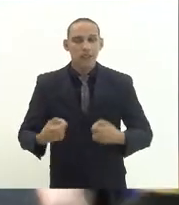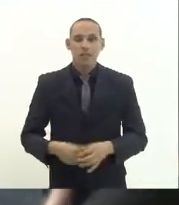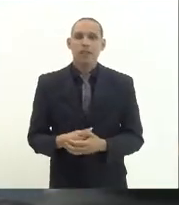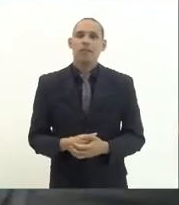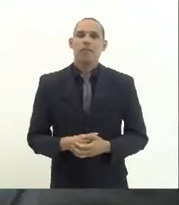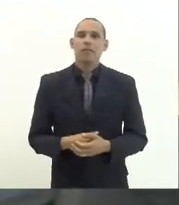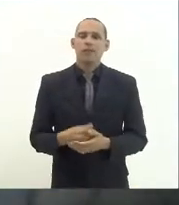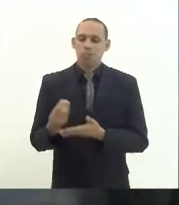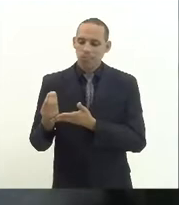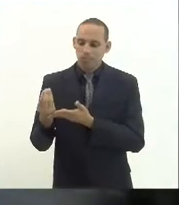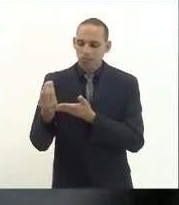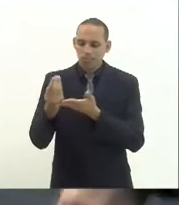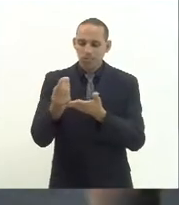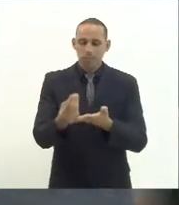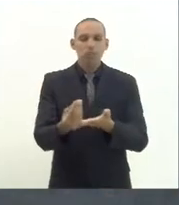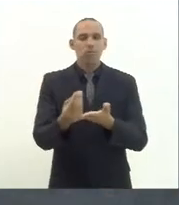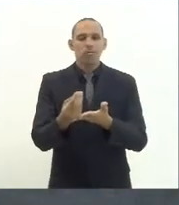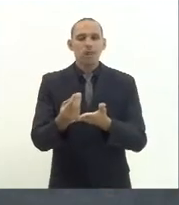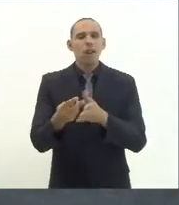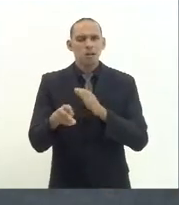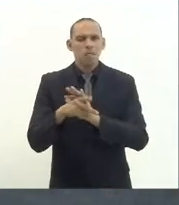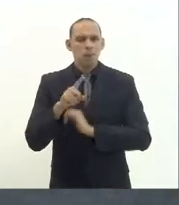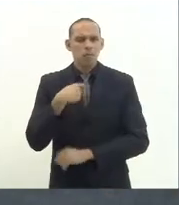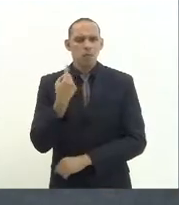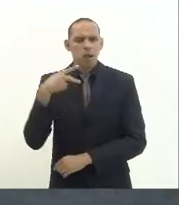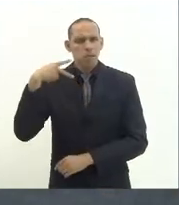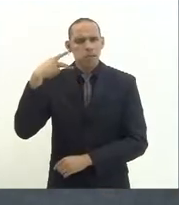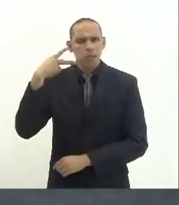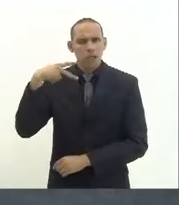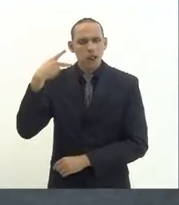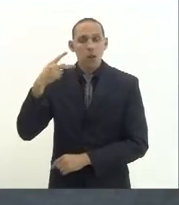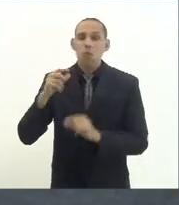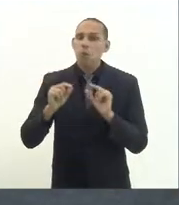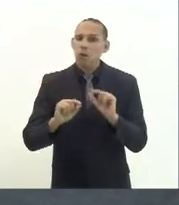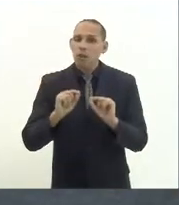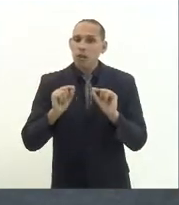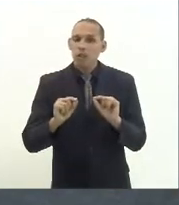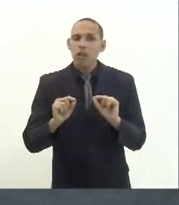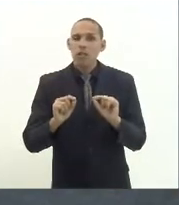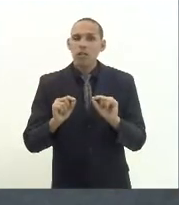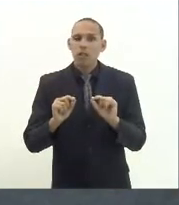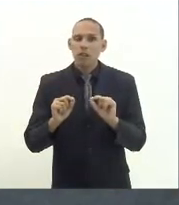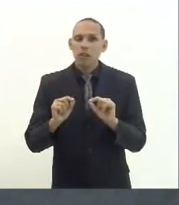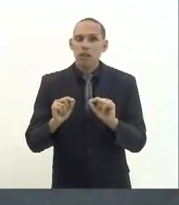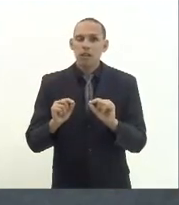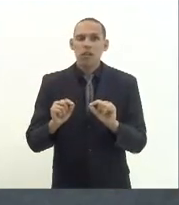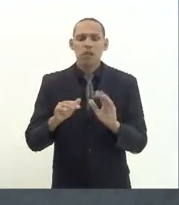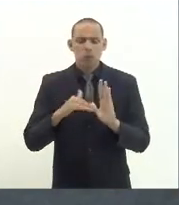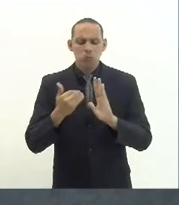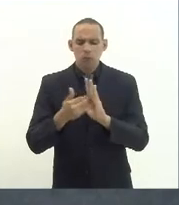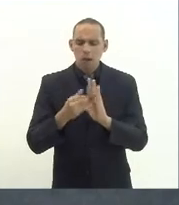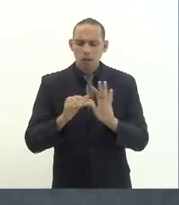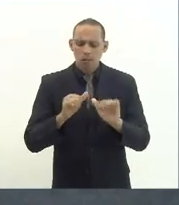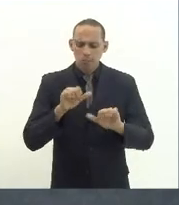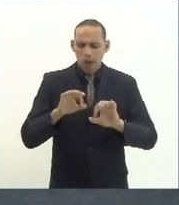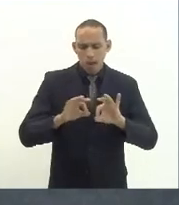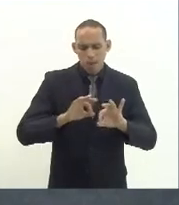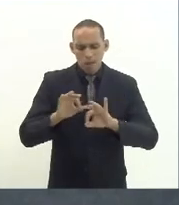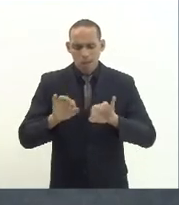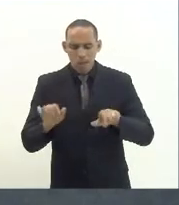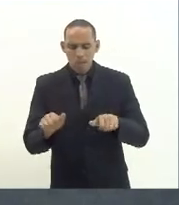entrega dos parlamentares no sentido de que ele seja esgotado e aprimorado